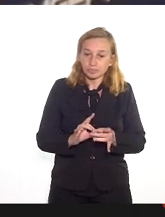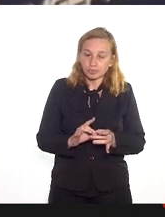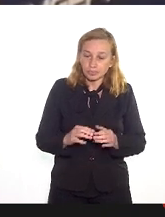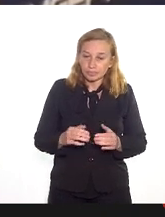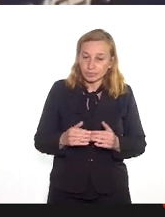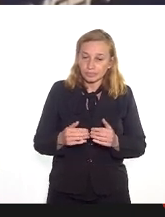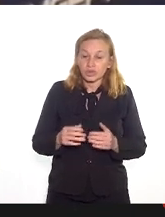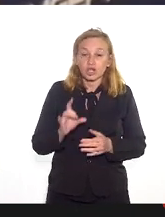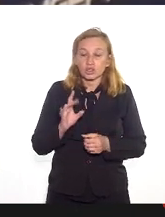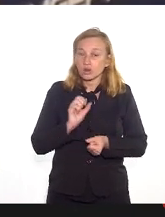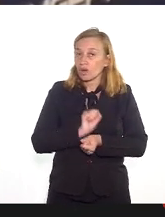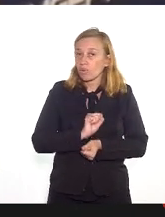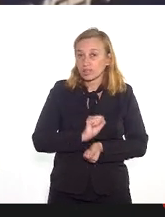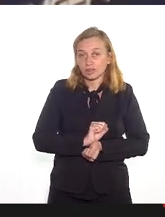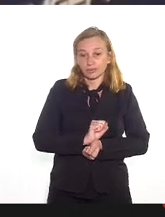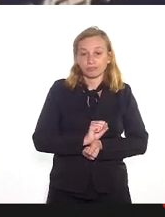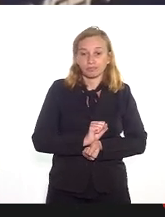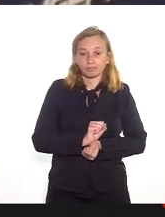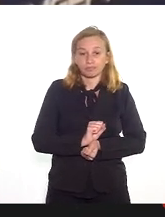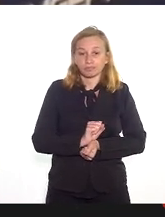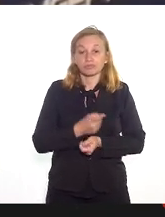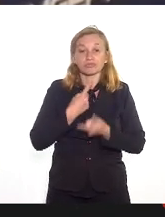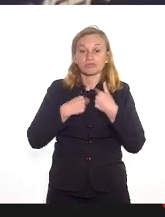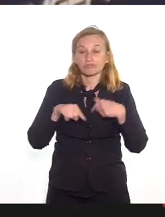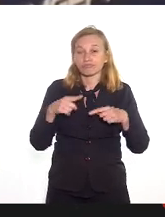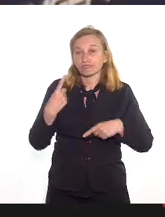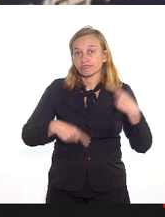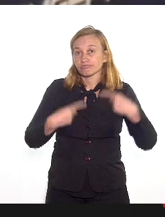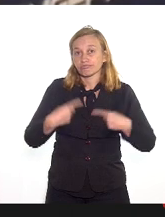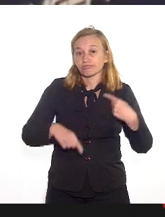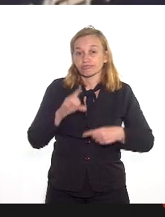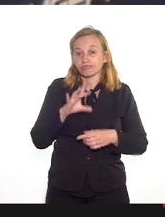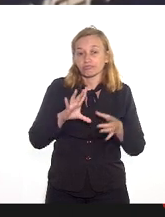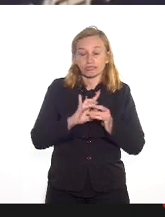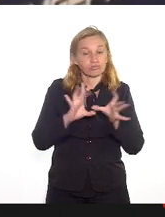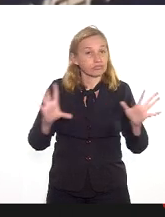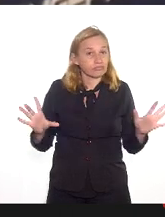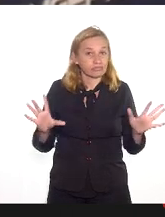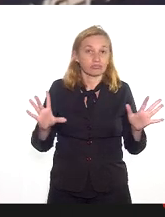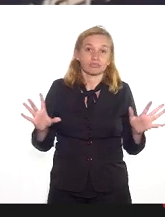e só estamos aguardando a vontade política e a liberação